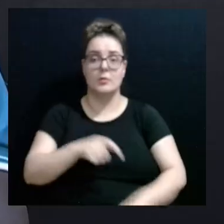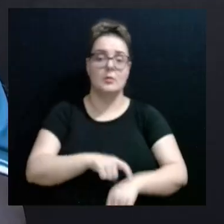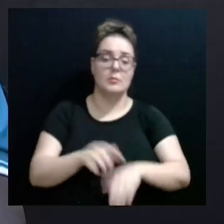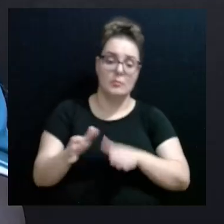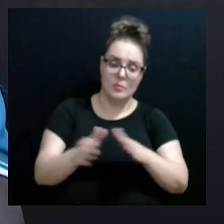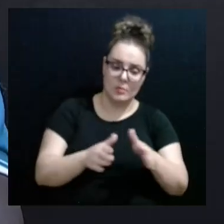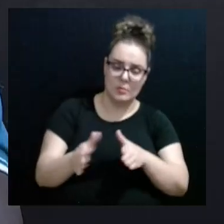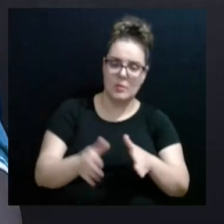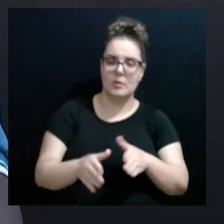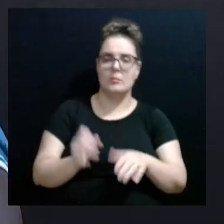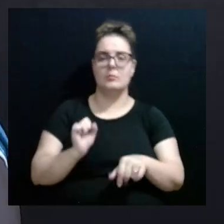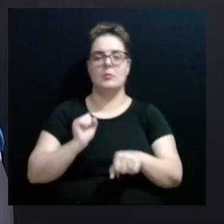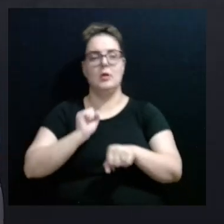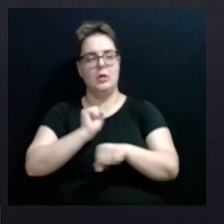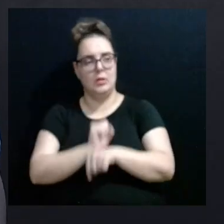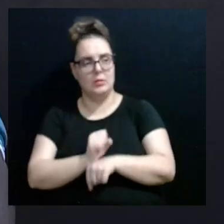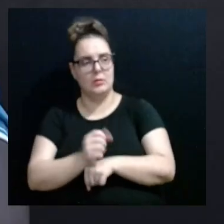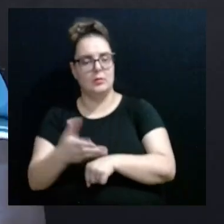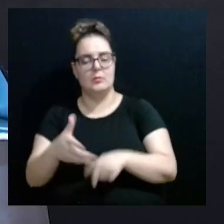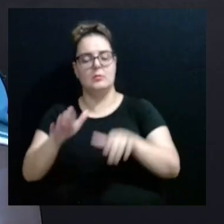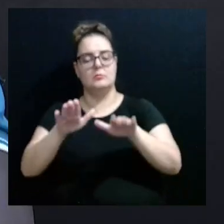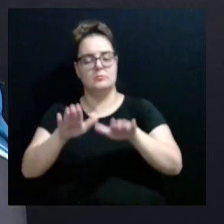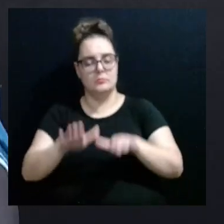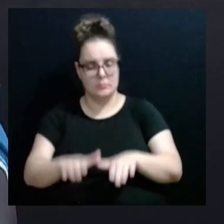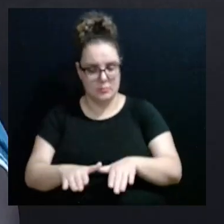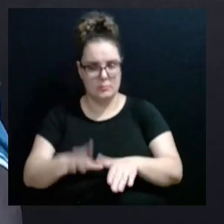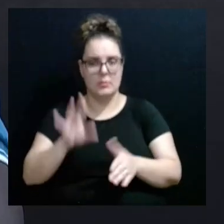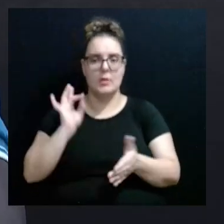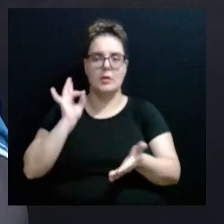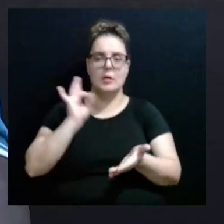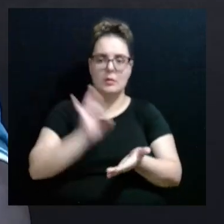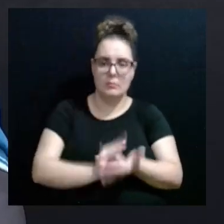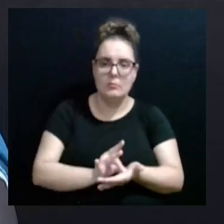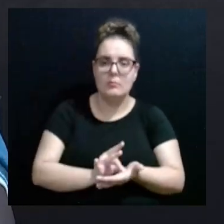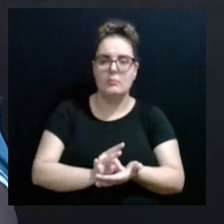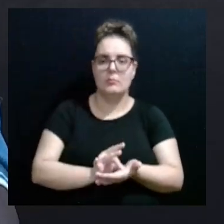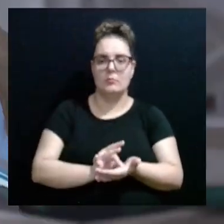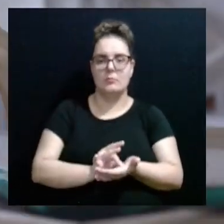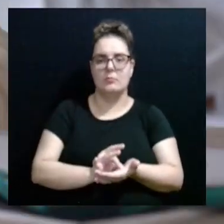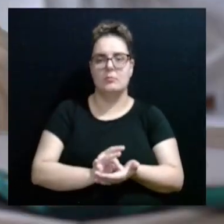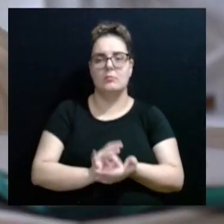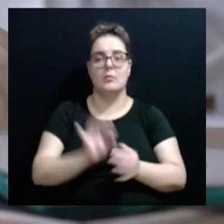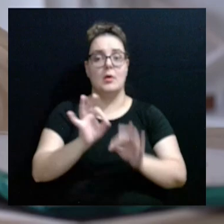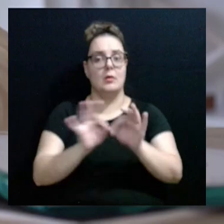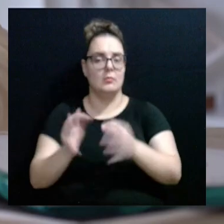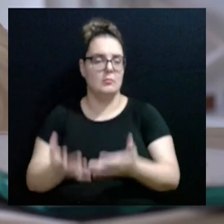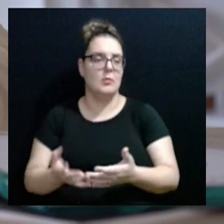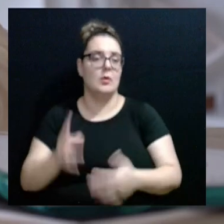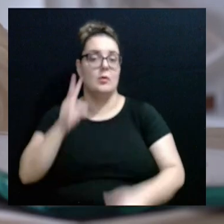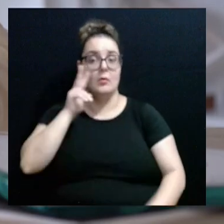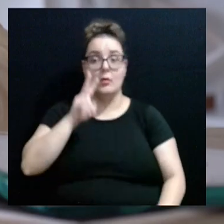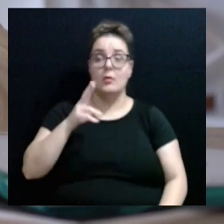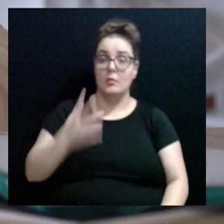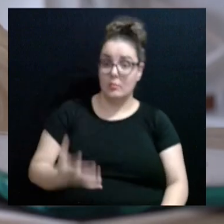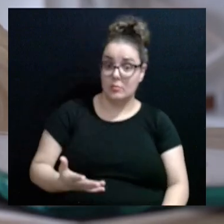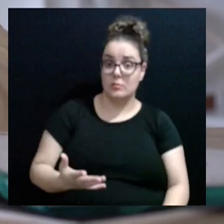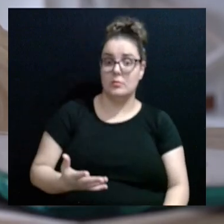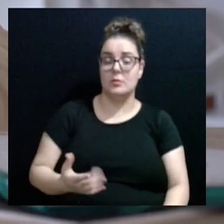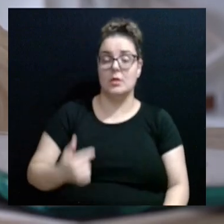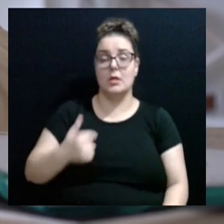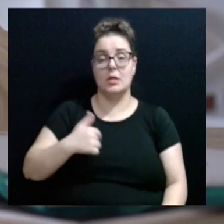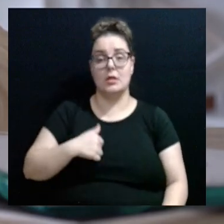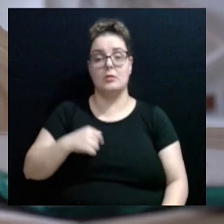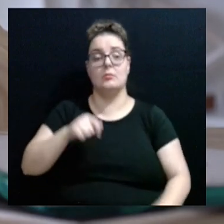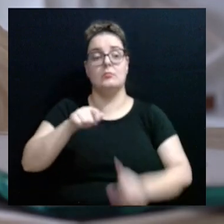pausa, desacelera, para realmente resgatar esse planejamento, né? Olhar, olha, eu estou no mês X, eu tenho